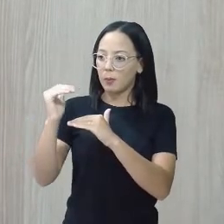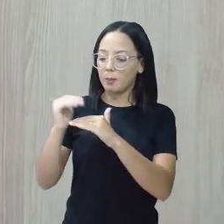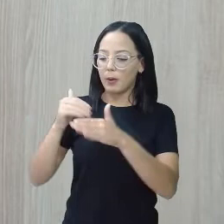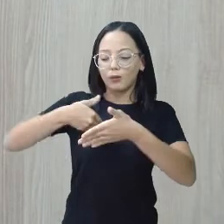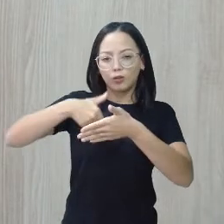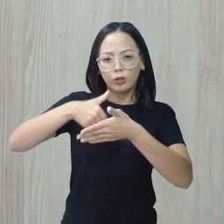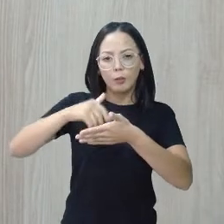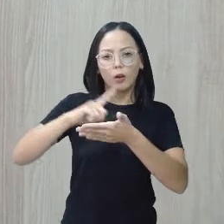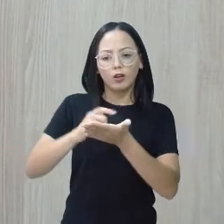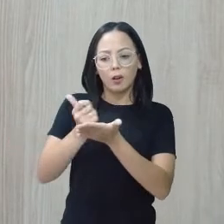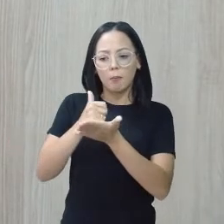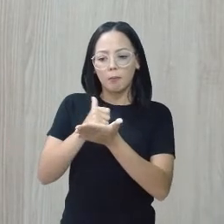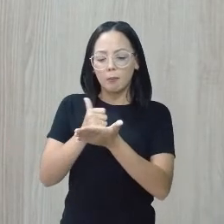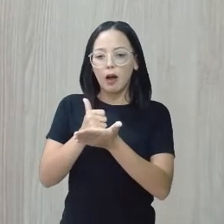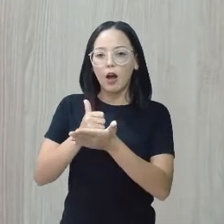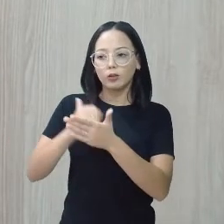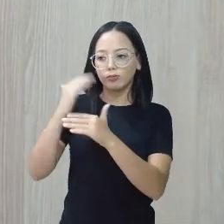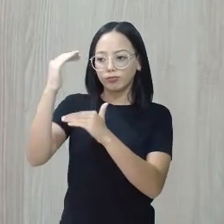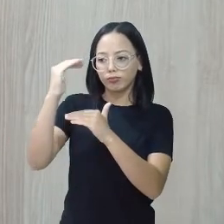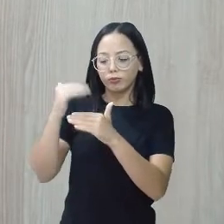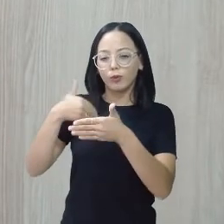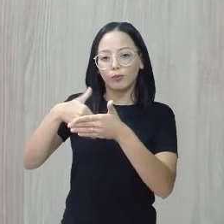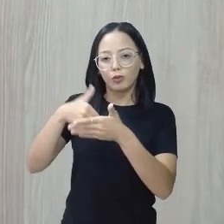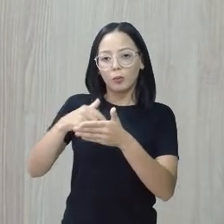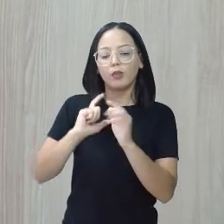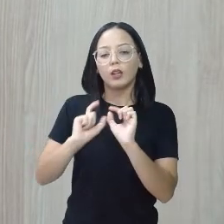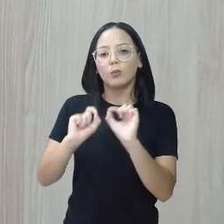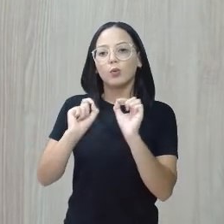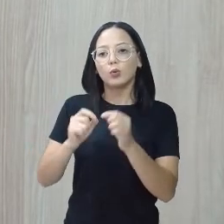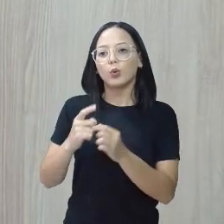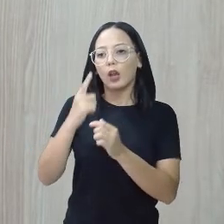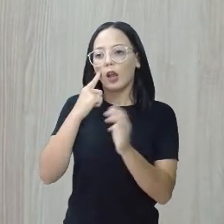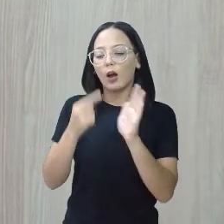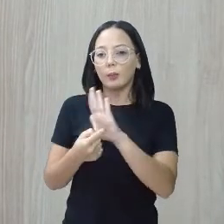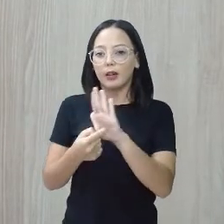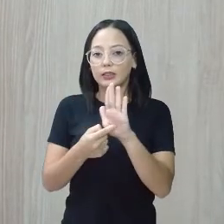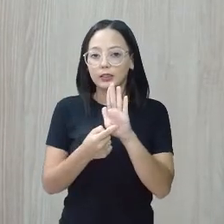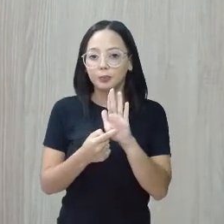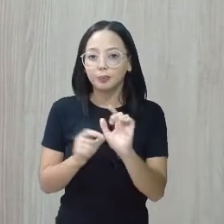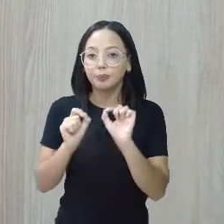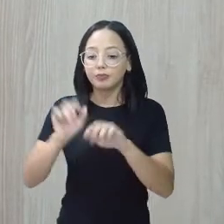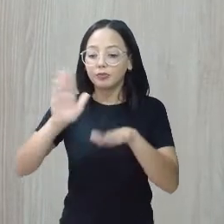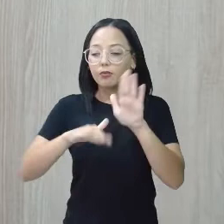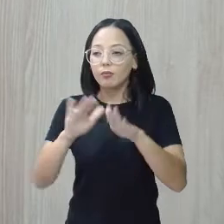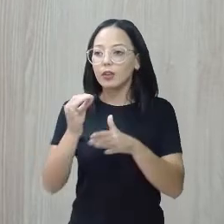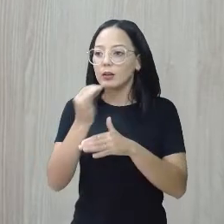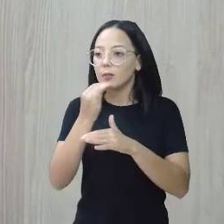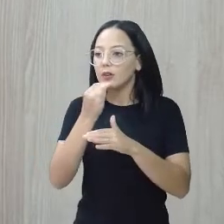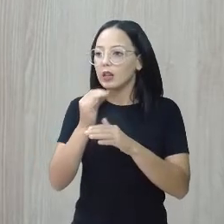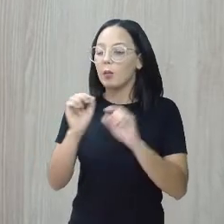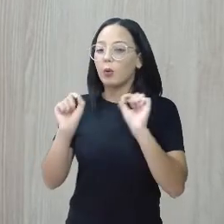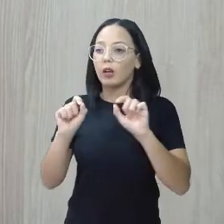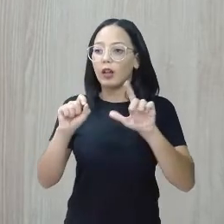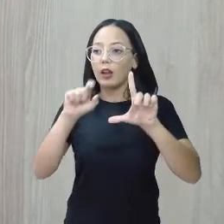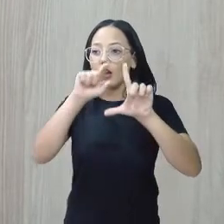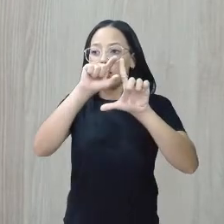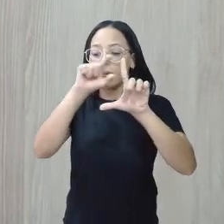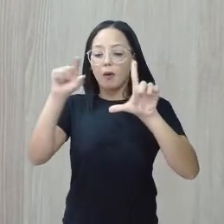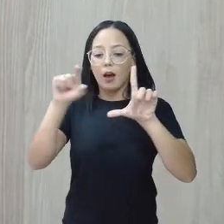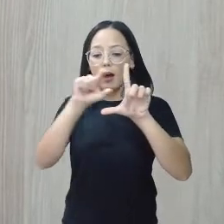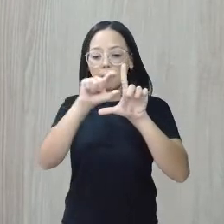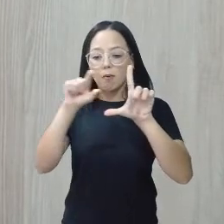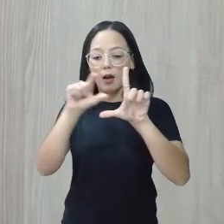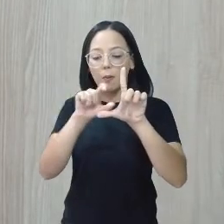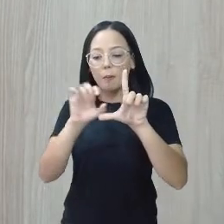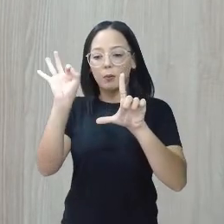jogos de futebol que tem em videogame, lá aparece às vezes uma barrinha com a porcentagem, Sim.